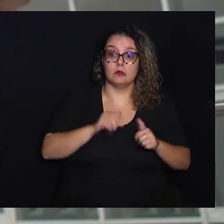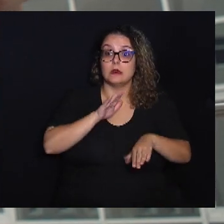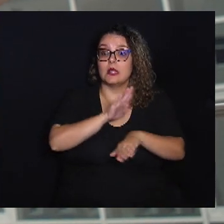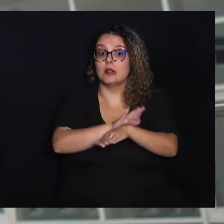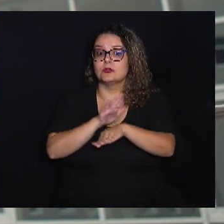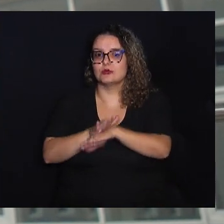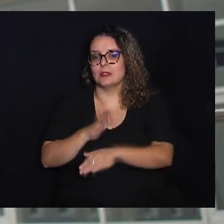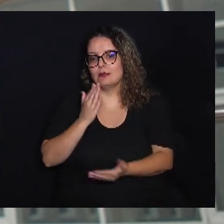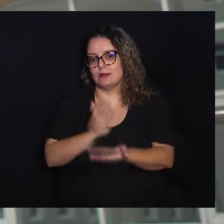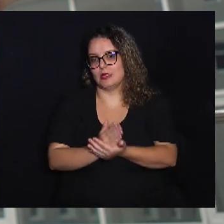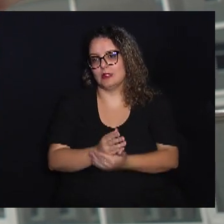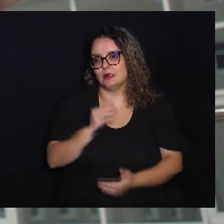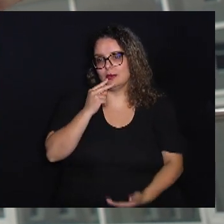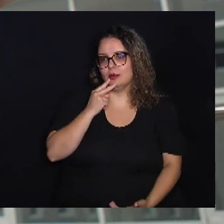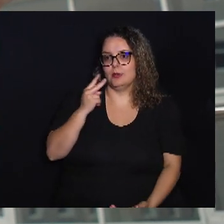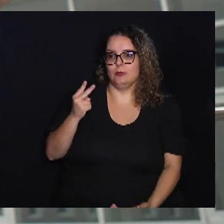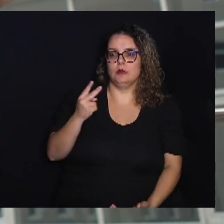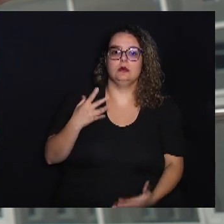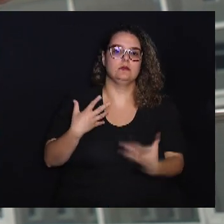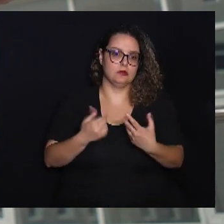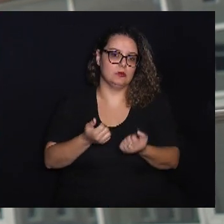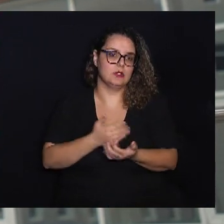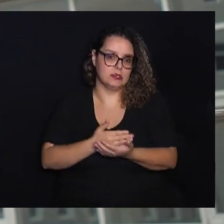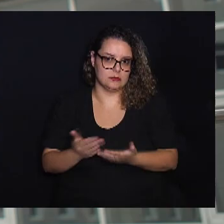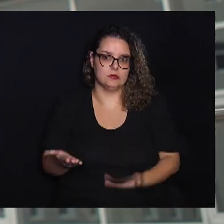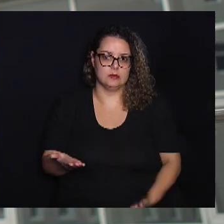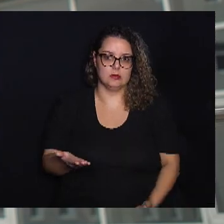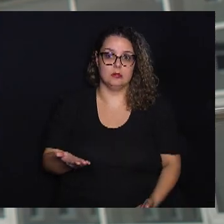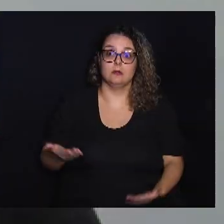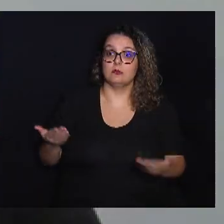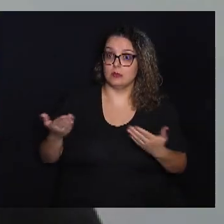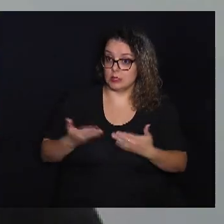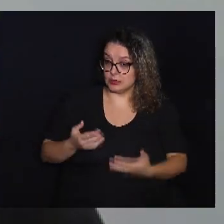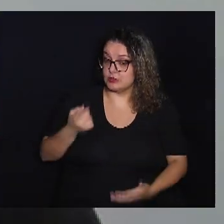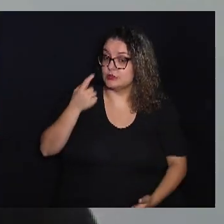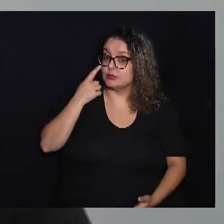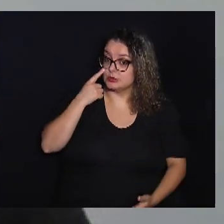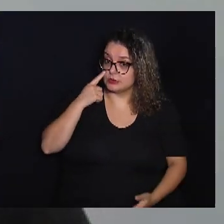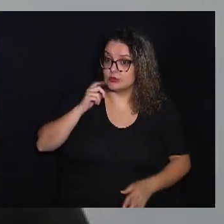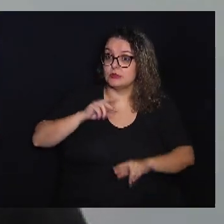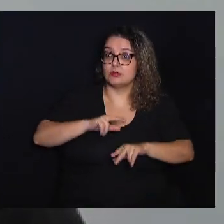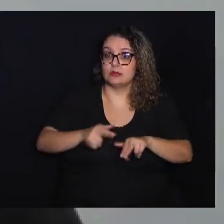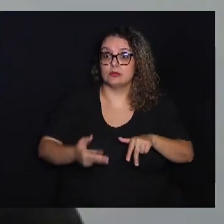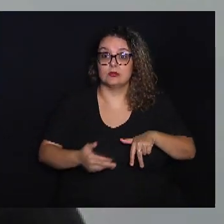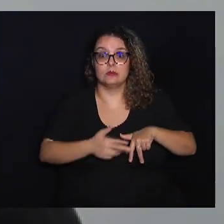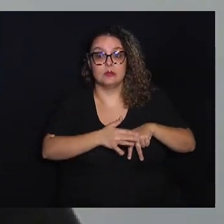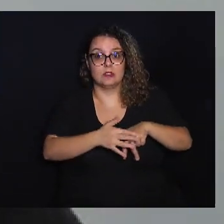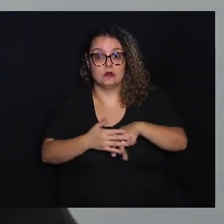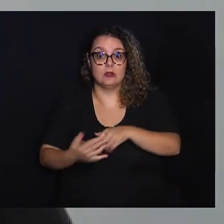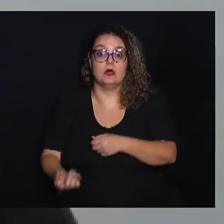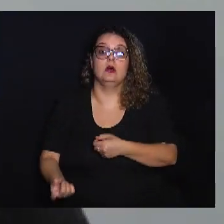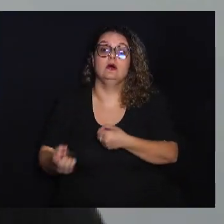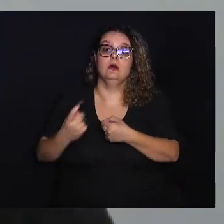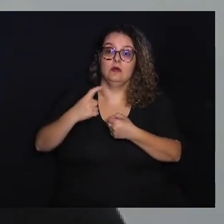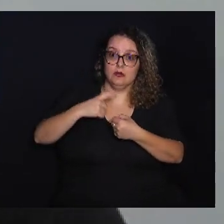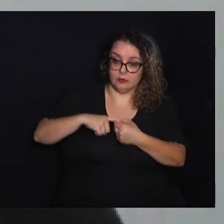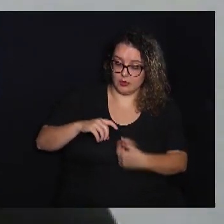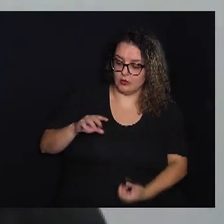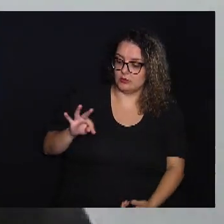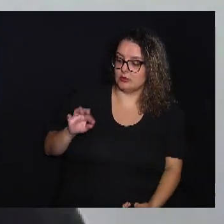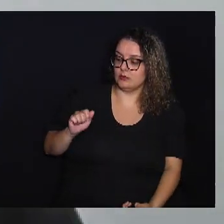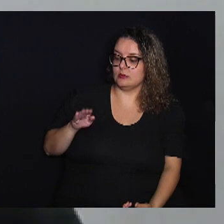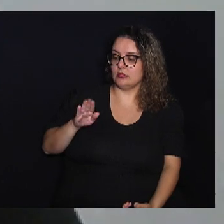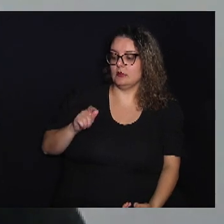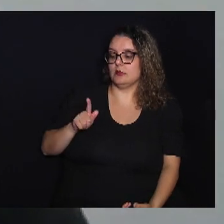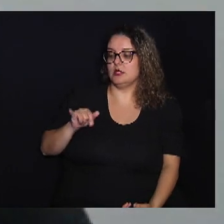no início, né, mas hoje a gente tem visto que muitos pacientes retornam ao tabagismo convencional, mesmo tentando